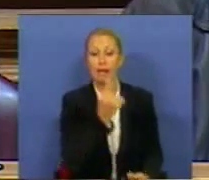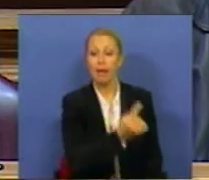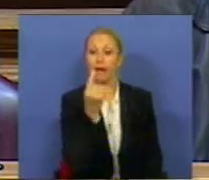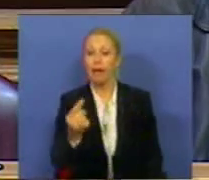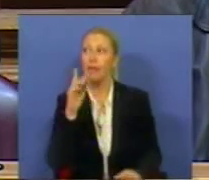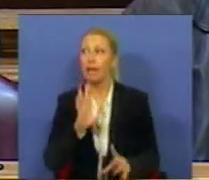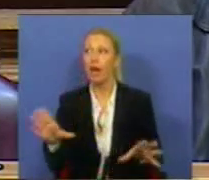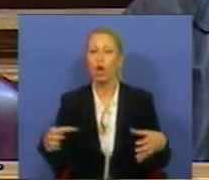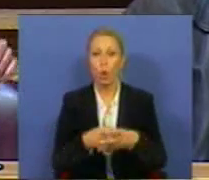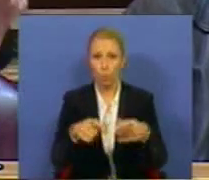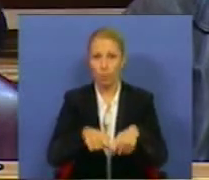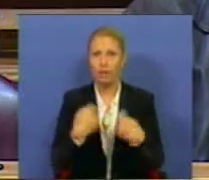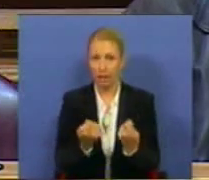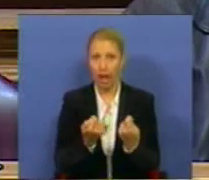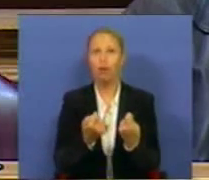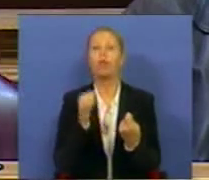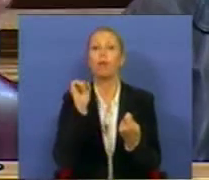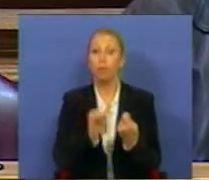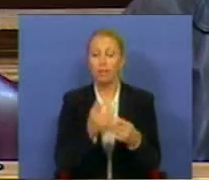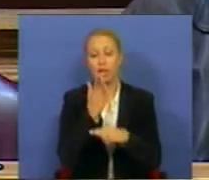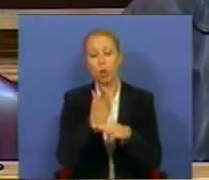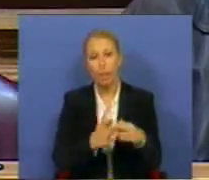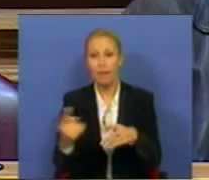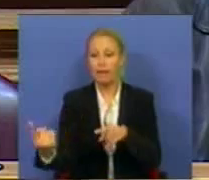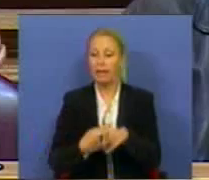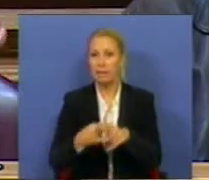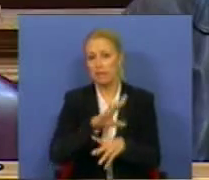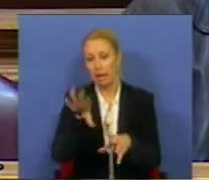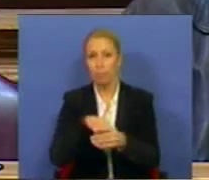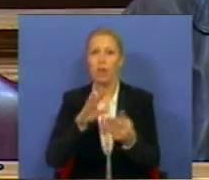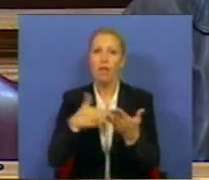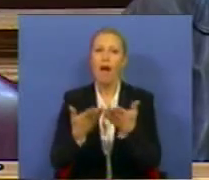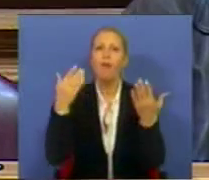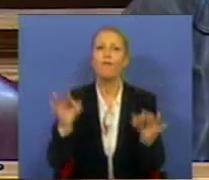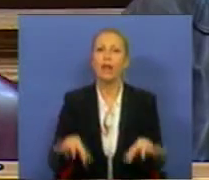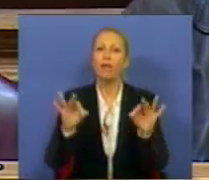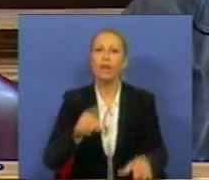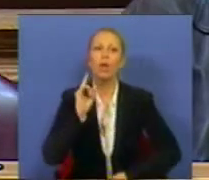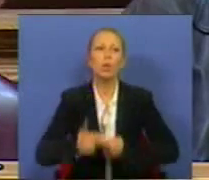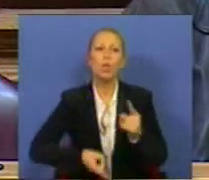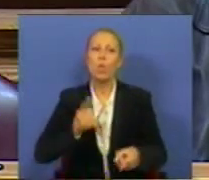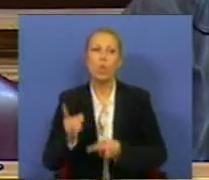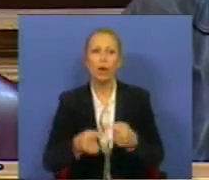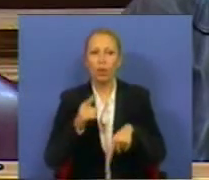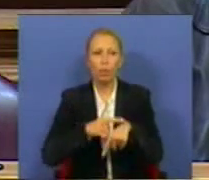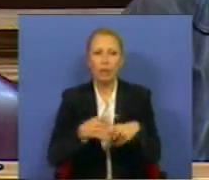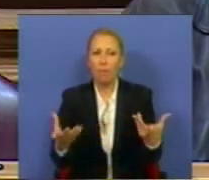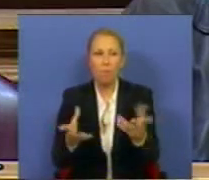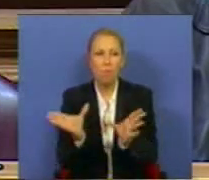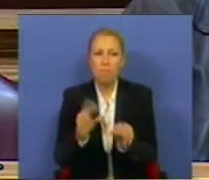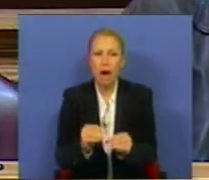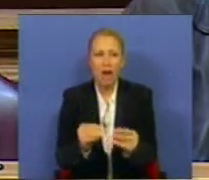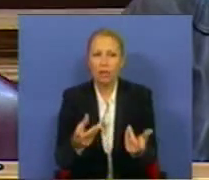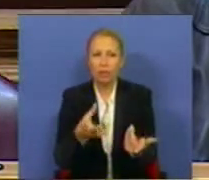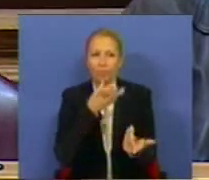partidária seja parte interessada em encerrar aquele que deve ser um dos capítulos mais lastimáveis da história da